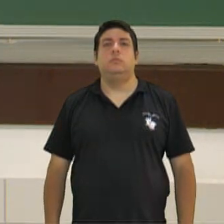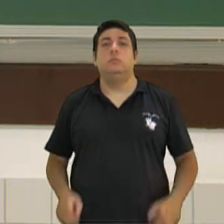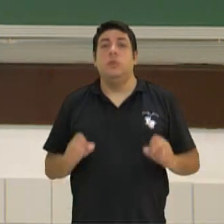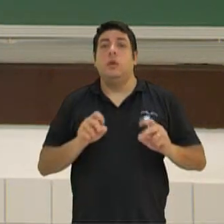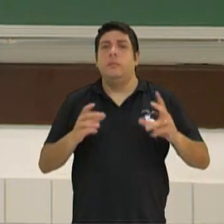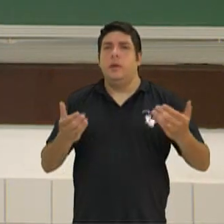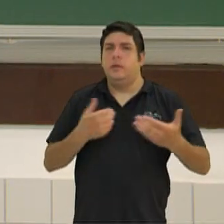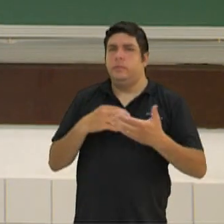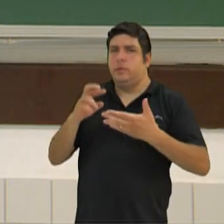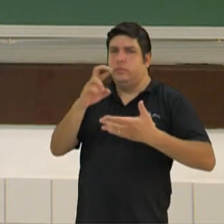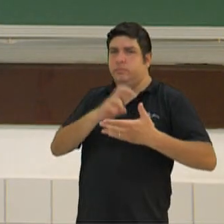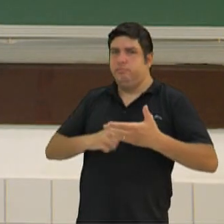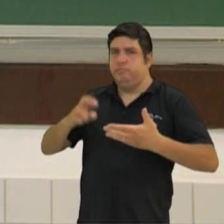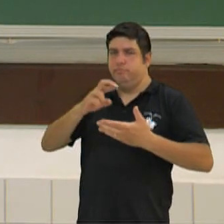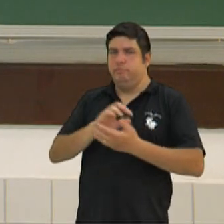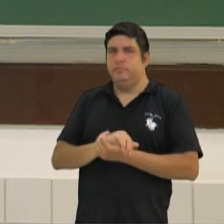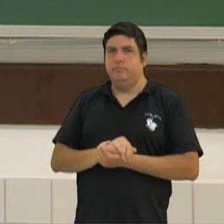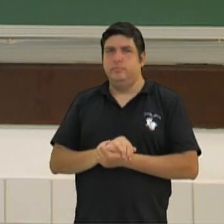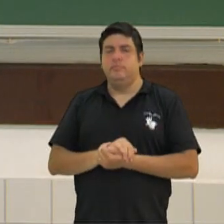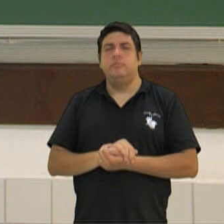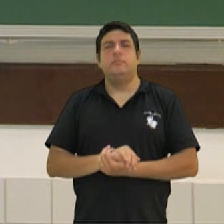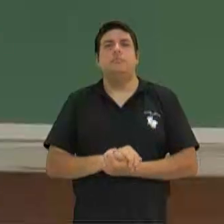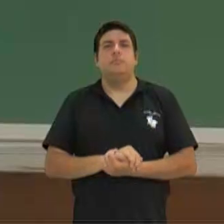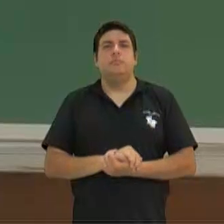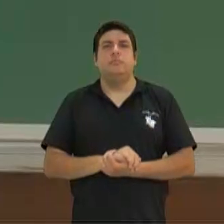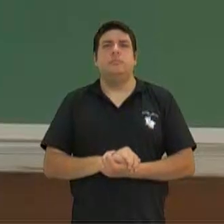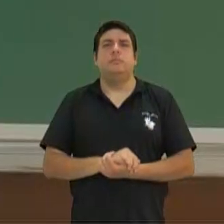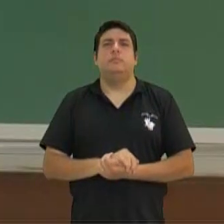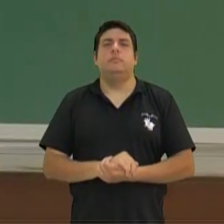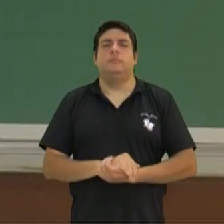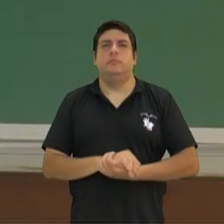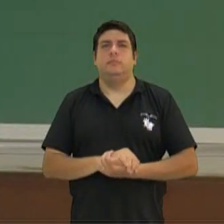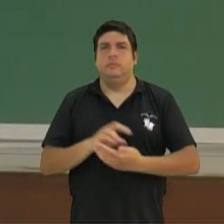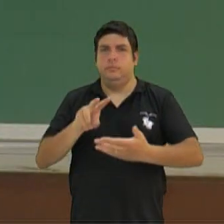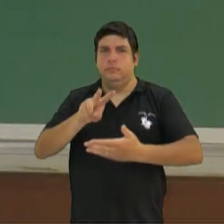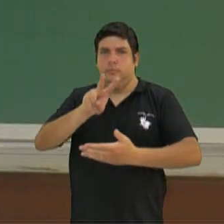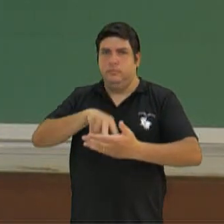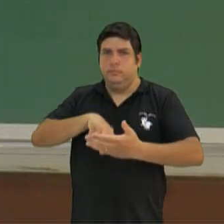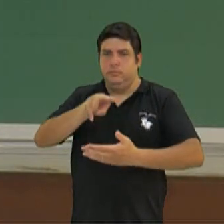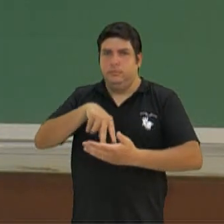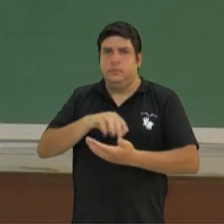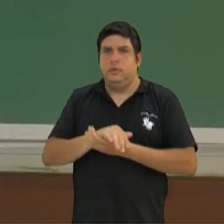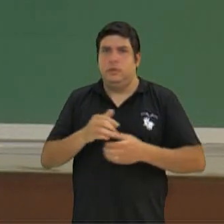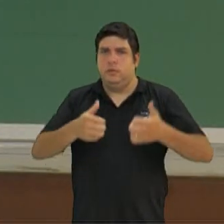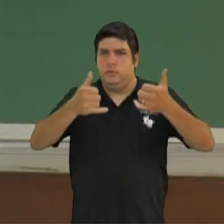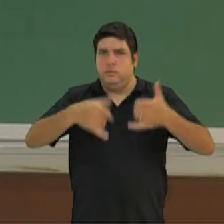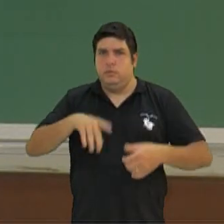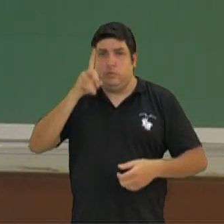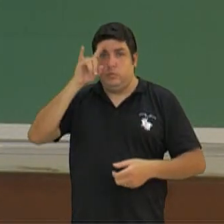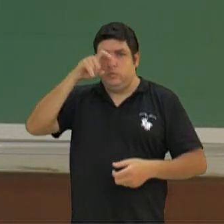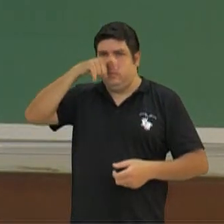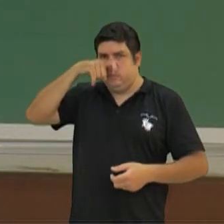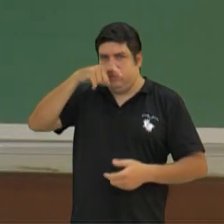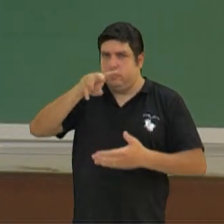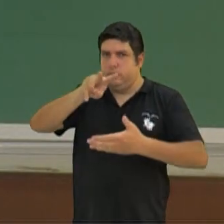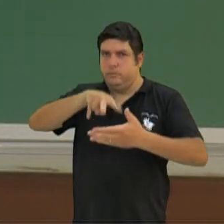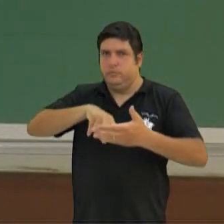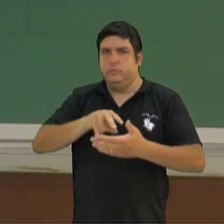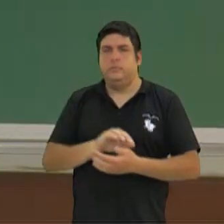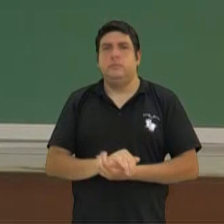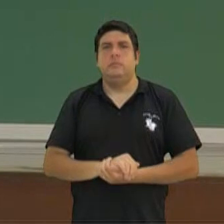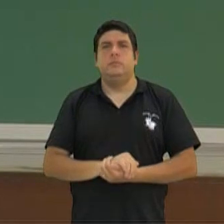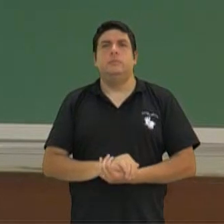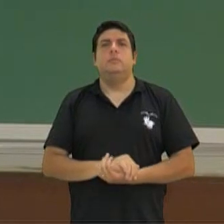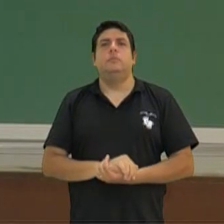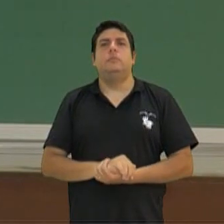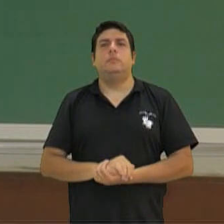Vamos conferir então, pessoal? Acompanhem comigo aqui, ó. The celebration, né, falando sobre o Halloween. The celebration is a tradition